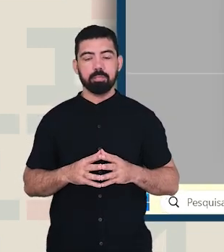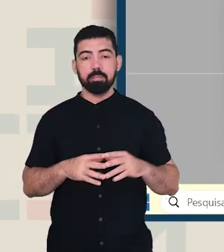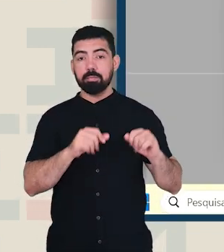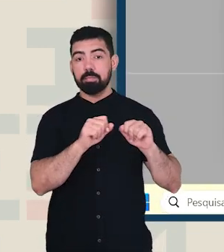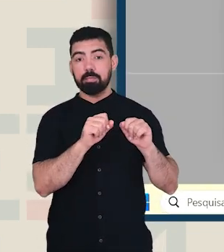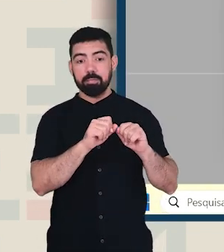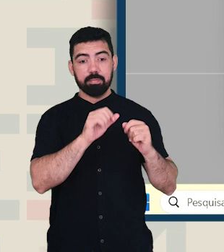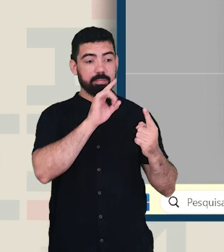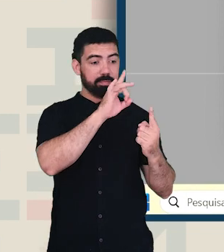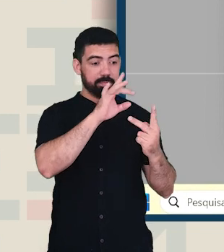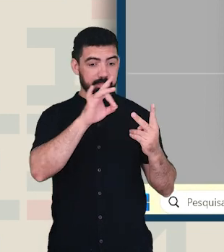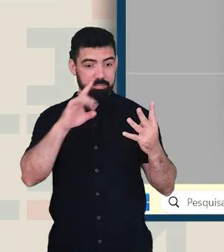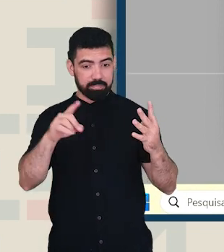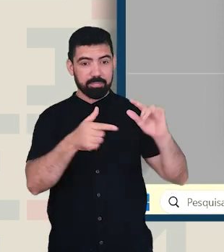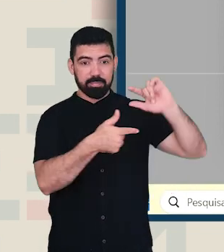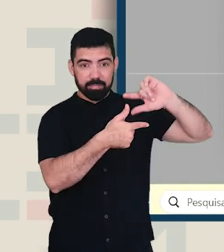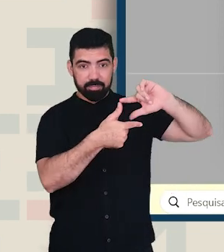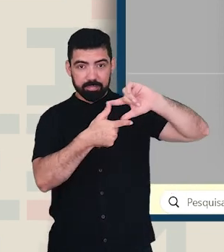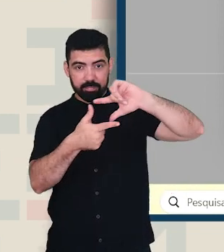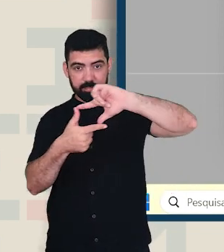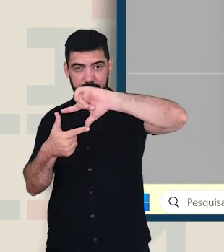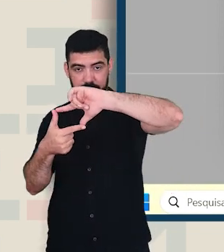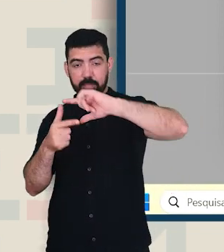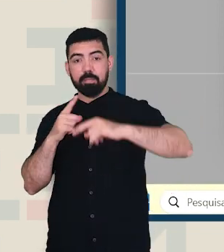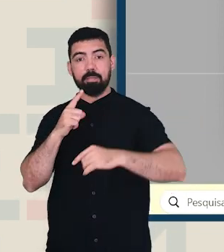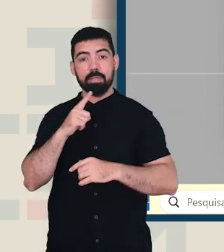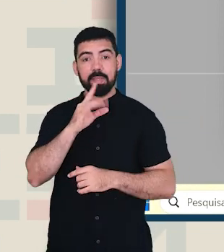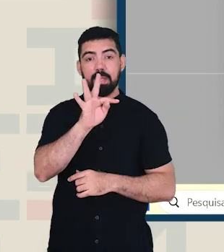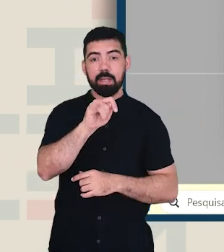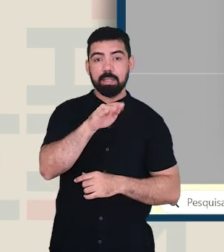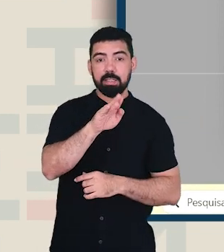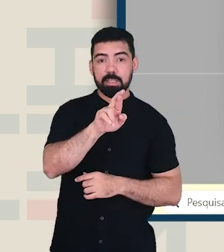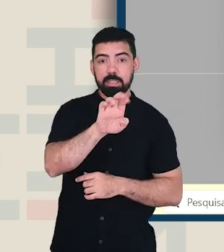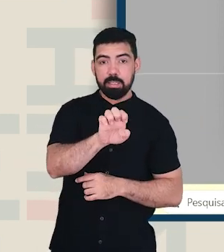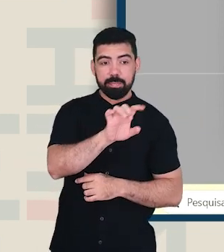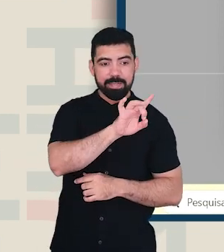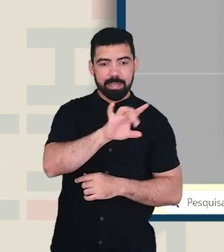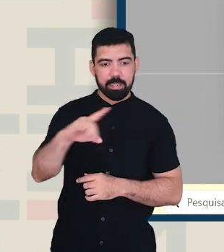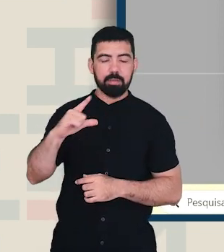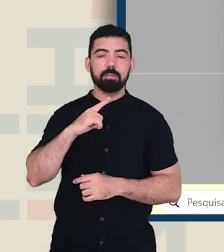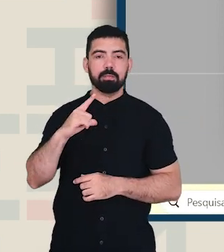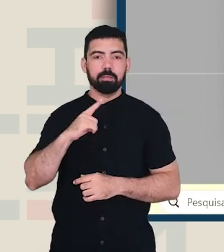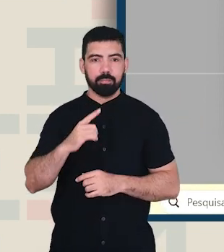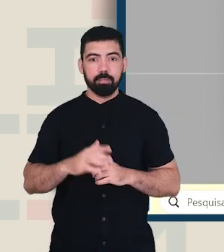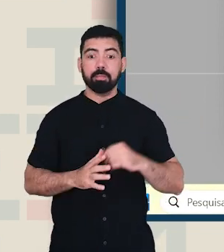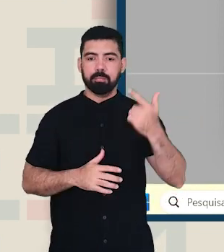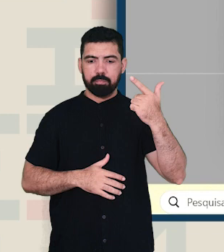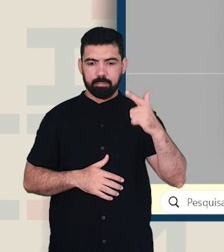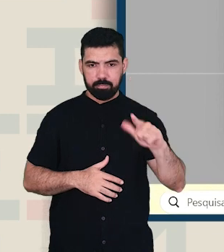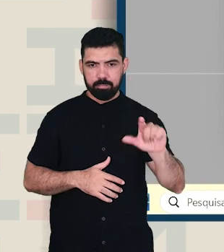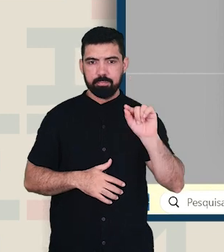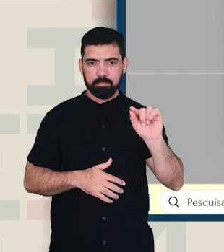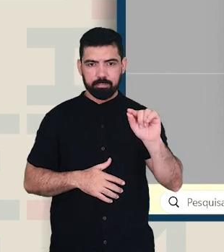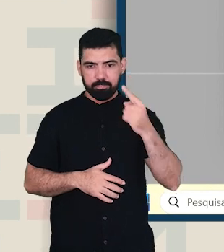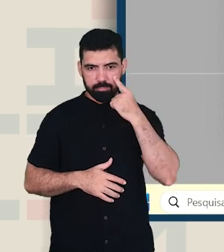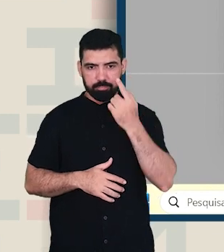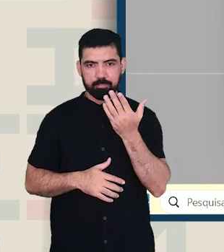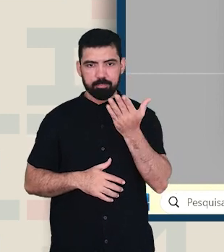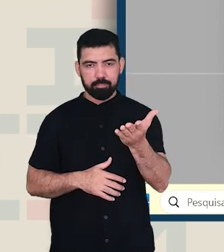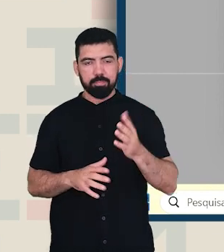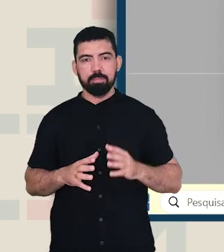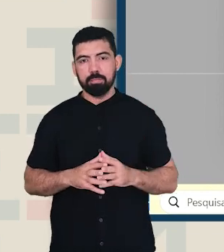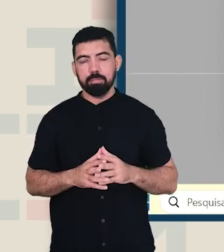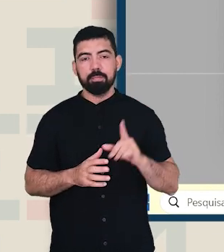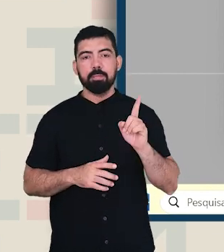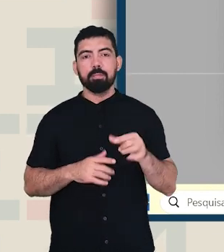que cada um dessas caixinhas tem um timbre particular. E aqui, de novo, esse aparato é